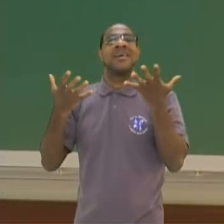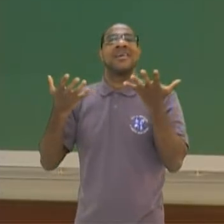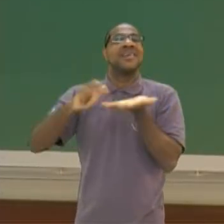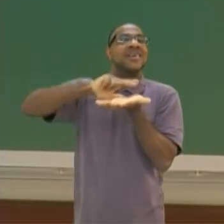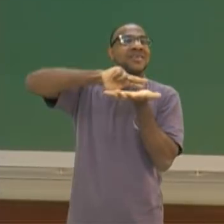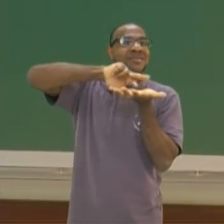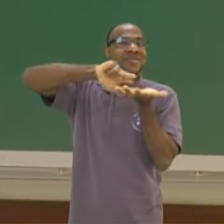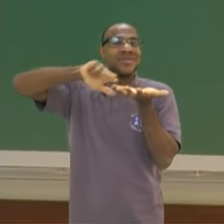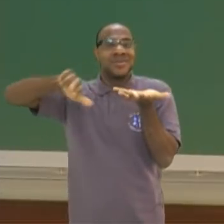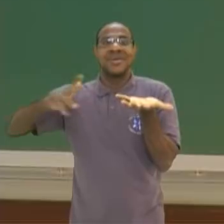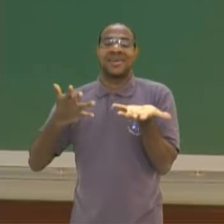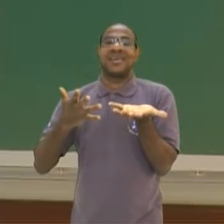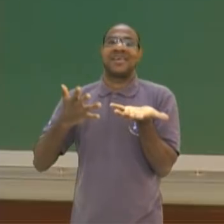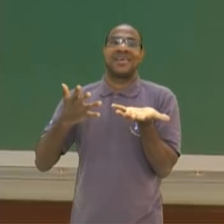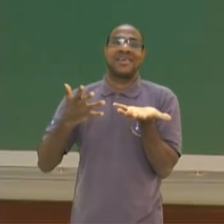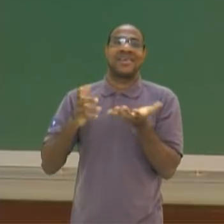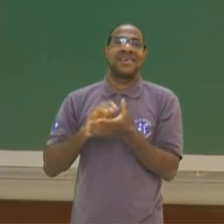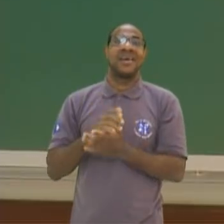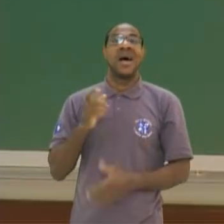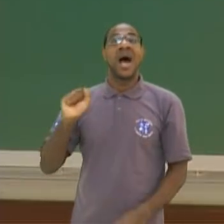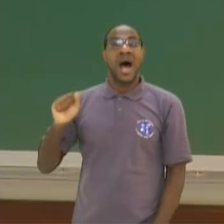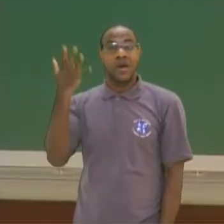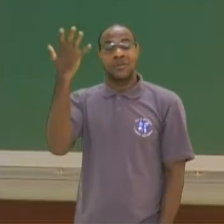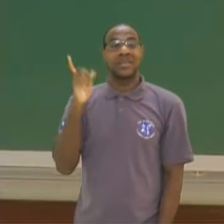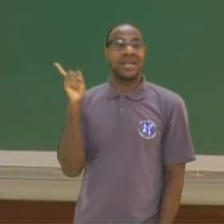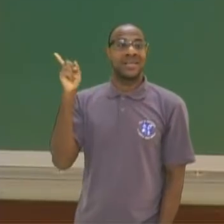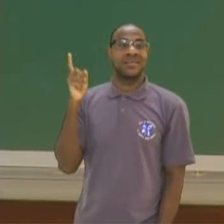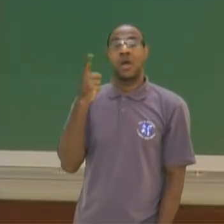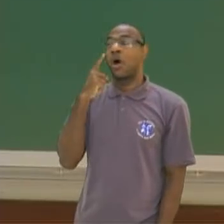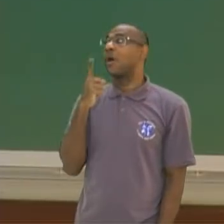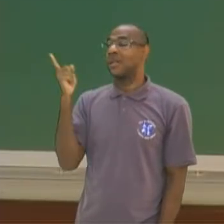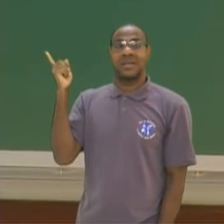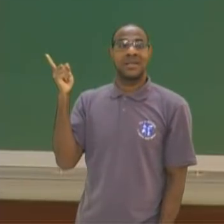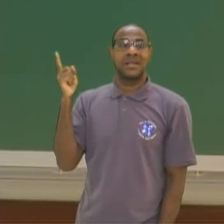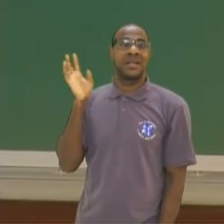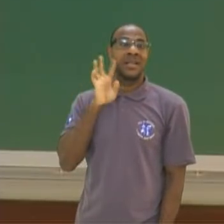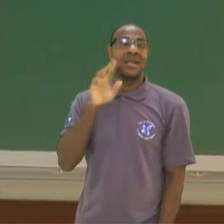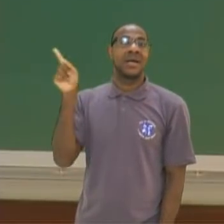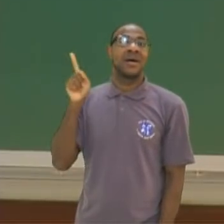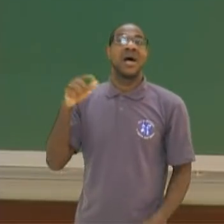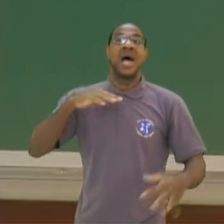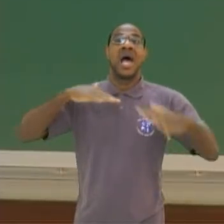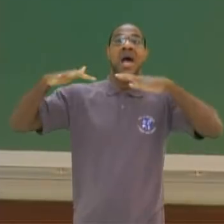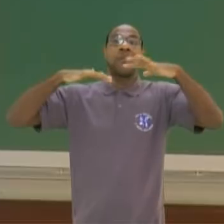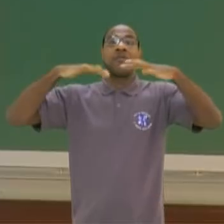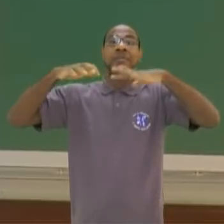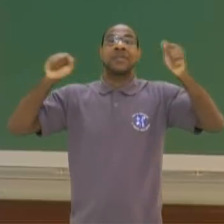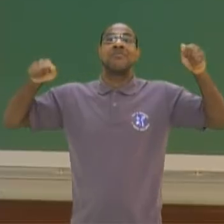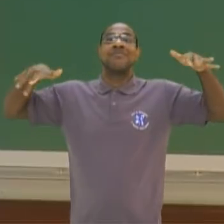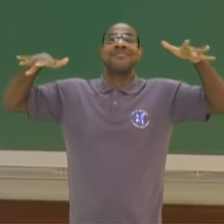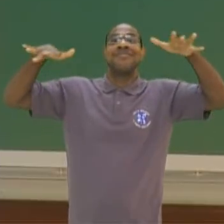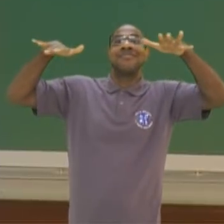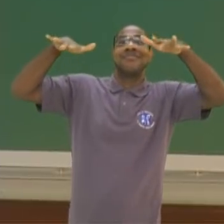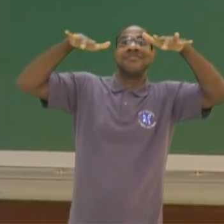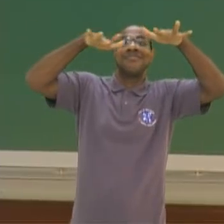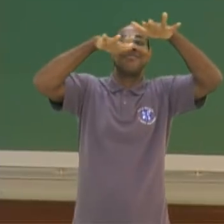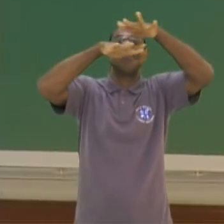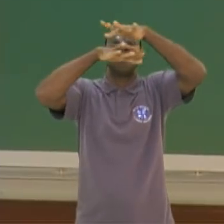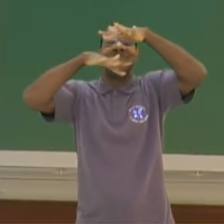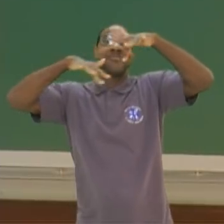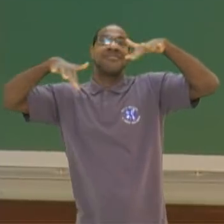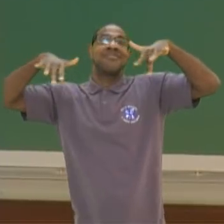furacões acontecem. Então olha que legal essa animação que eu trago para vocês. É a movimentação das nuvens, Então